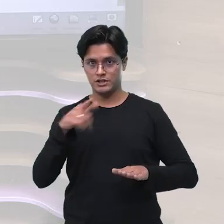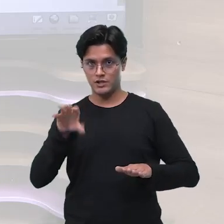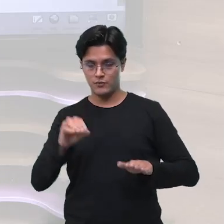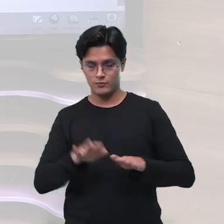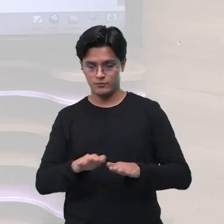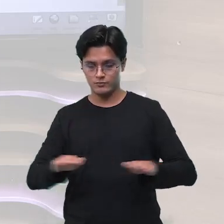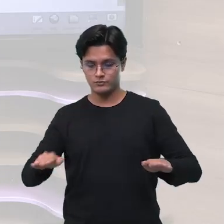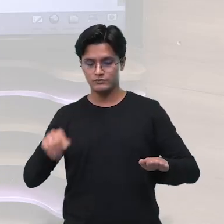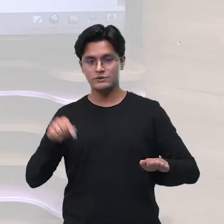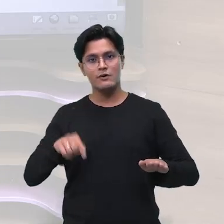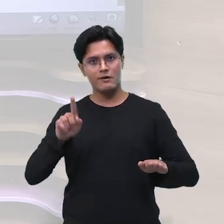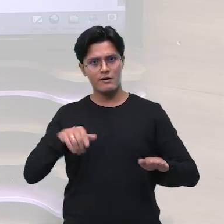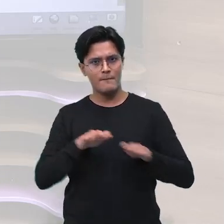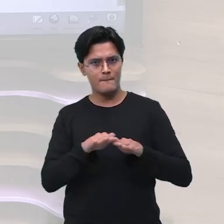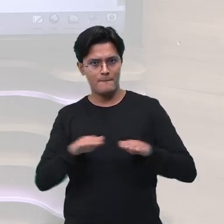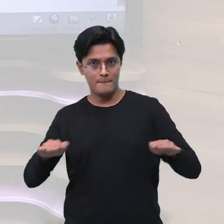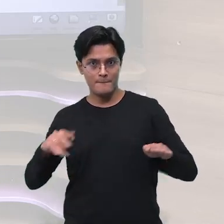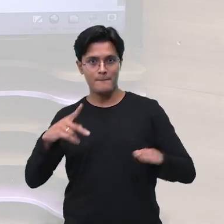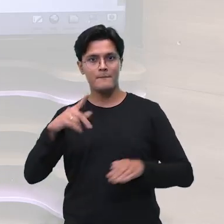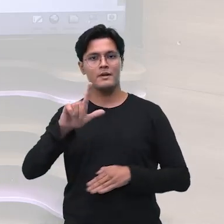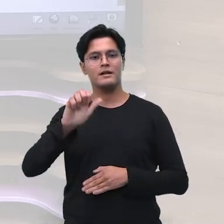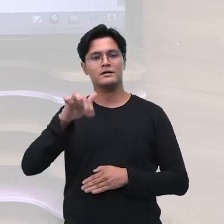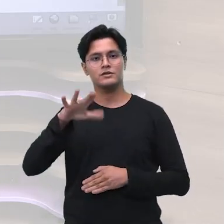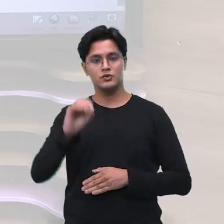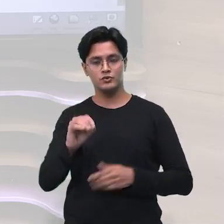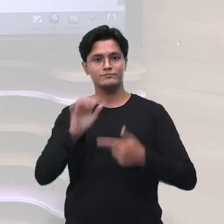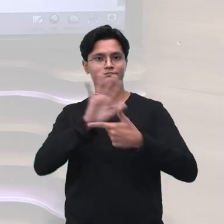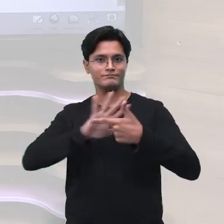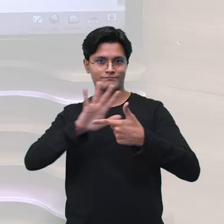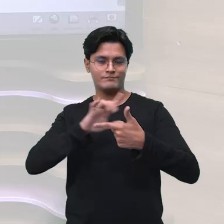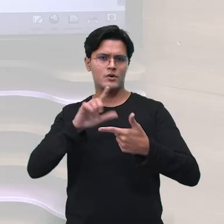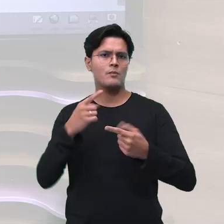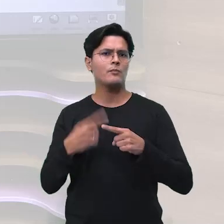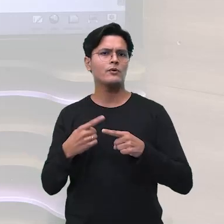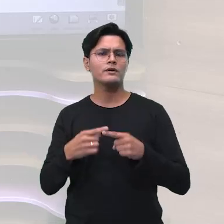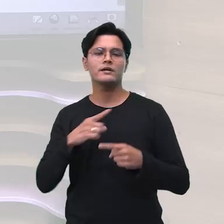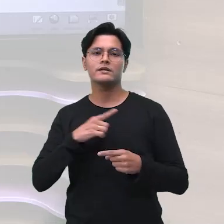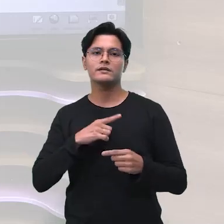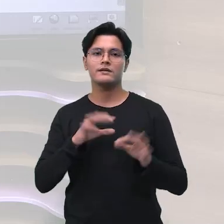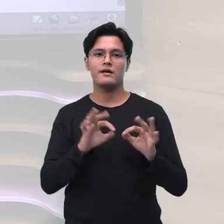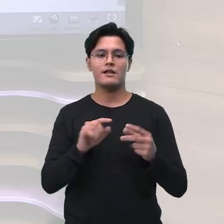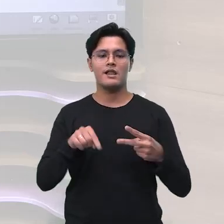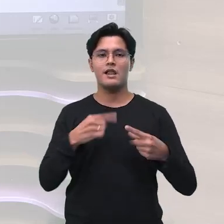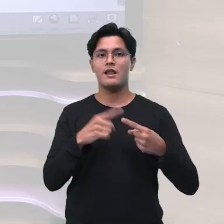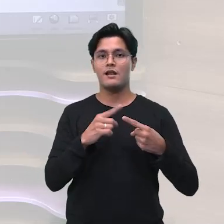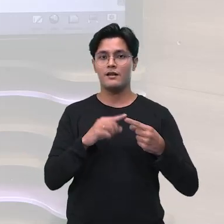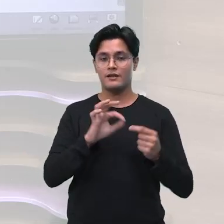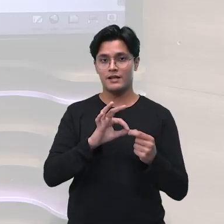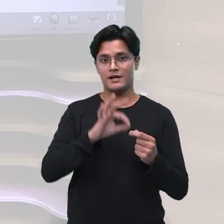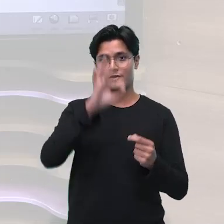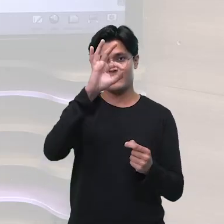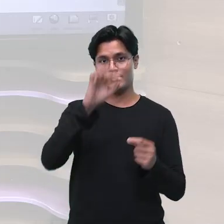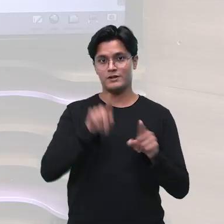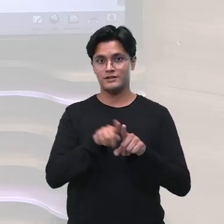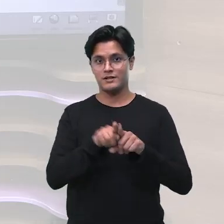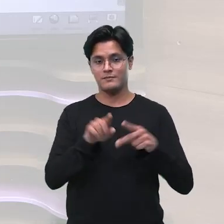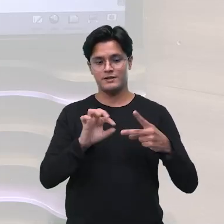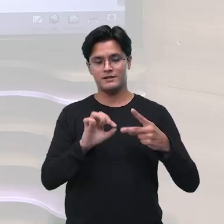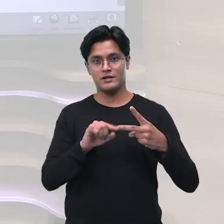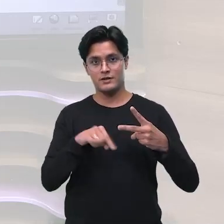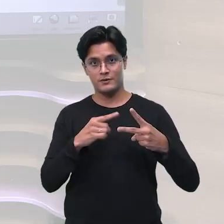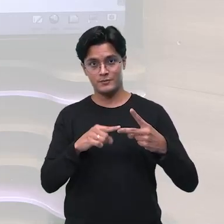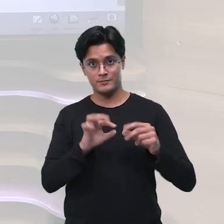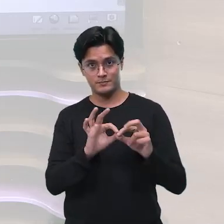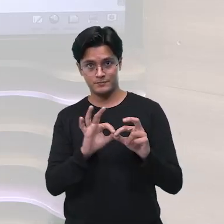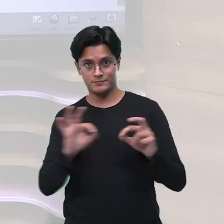apenas uma largura e um comprimento. A partir do momento que você inclui nessa estrutura uma